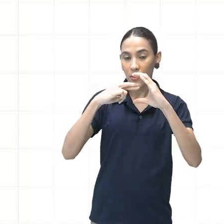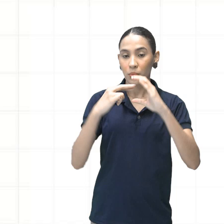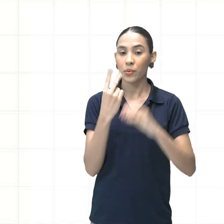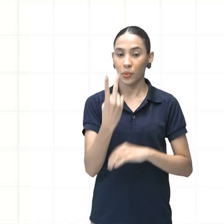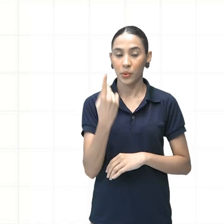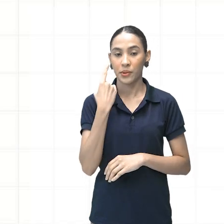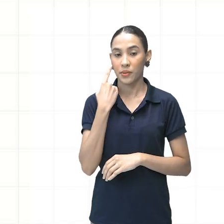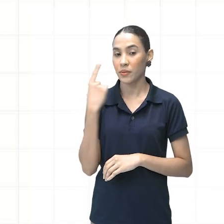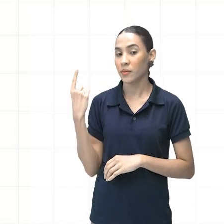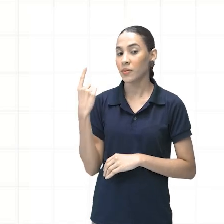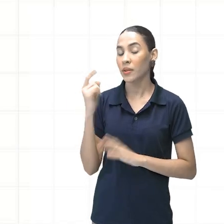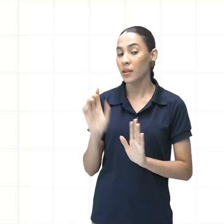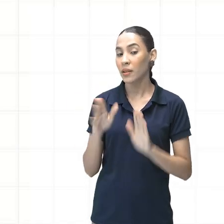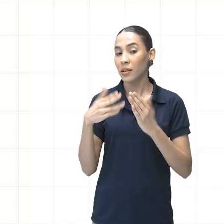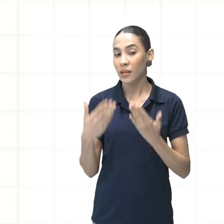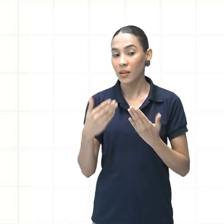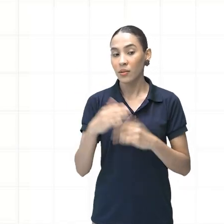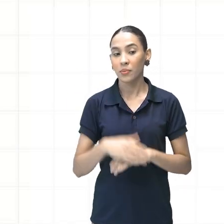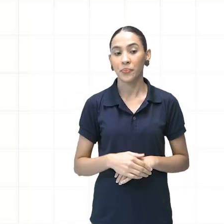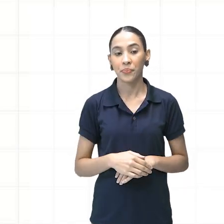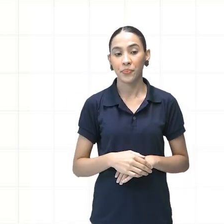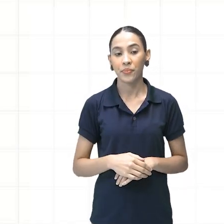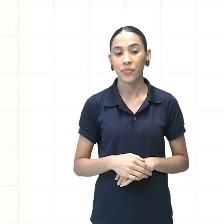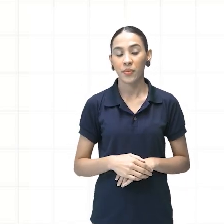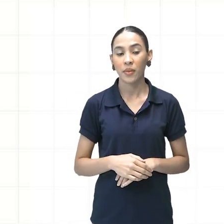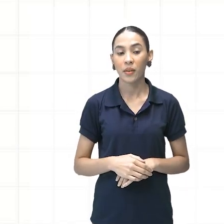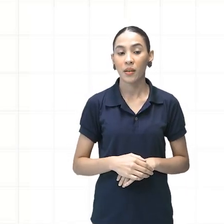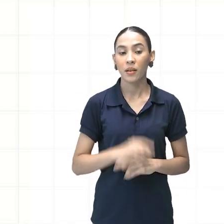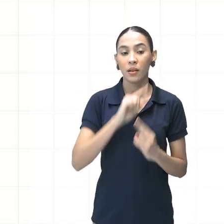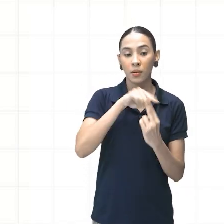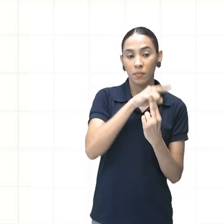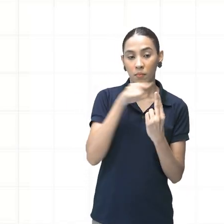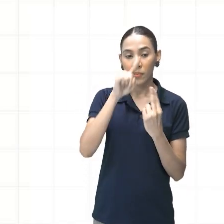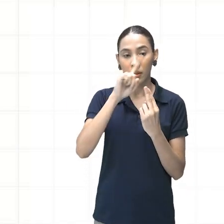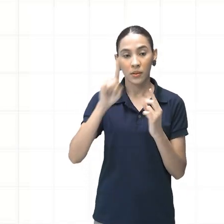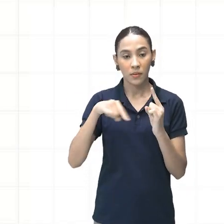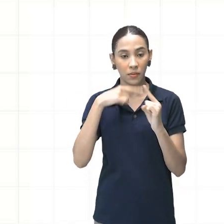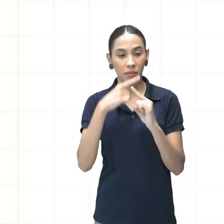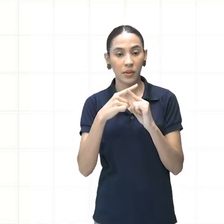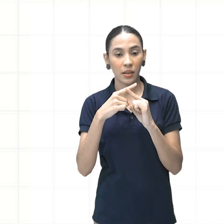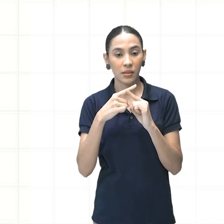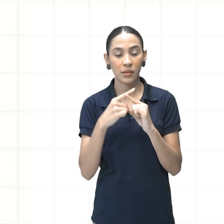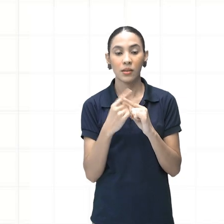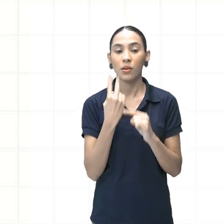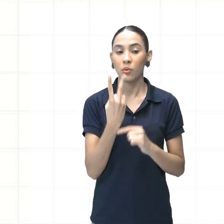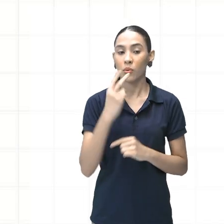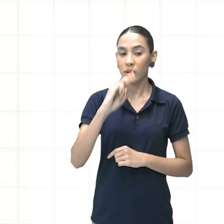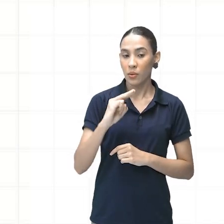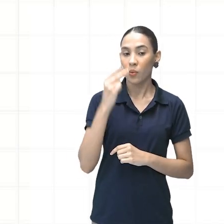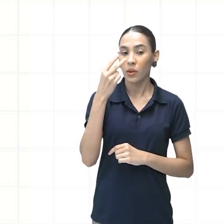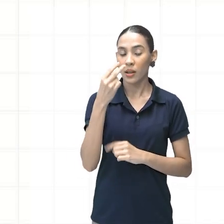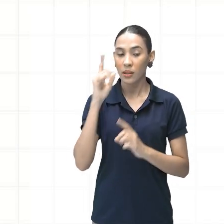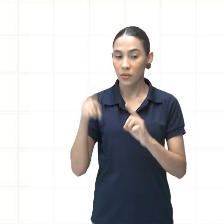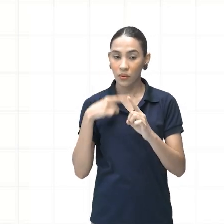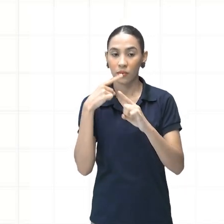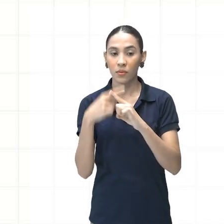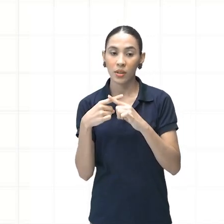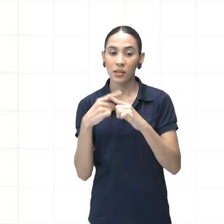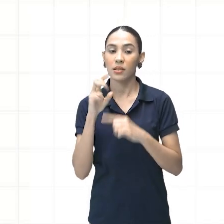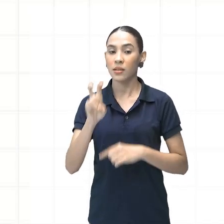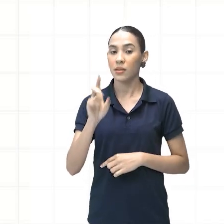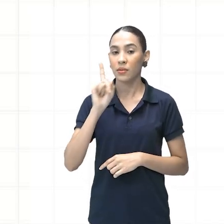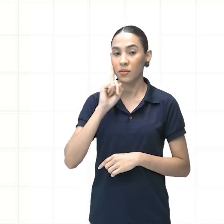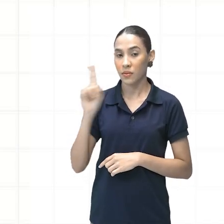2. Então, vai ficar π vezes 2 ao quadrado